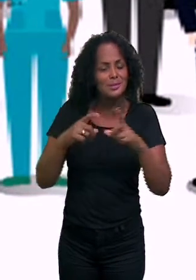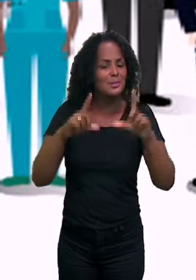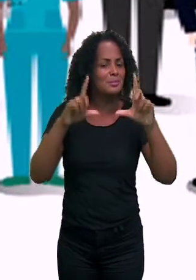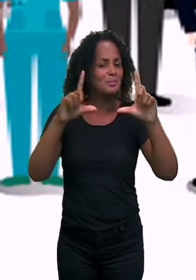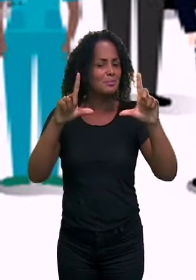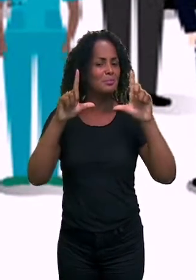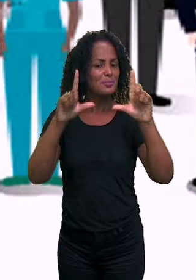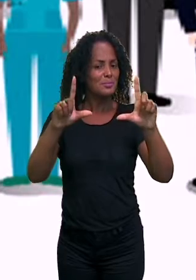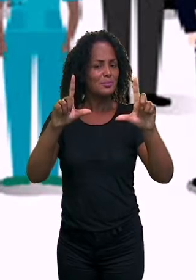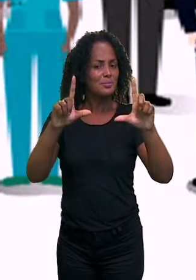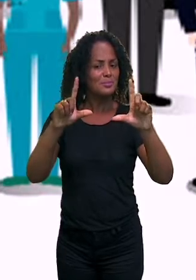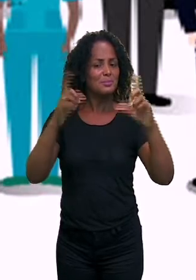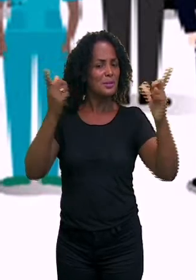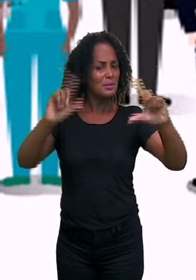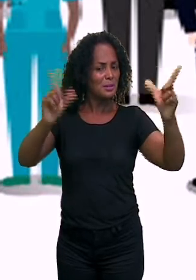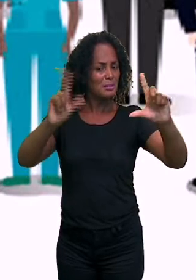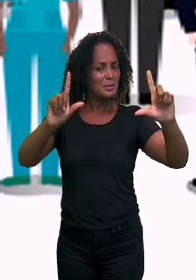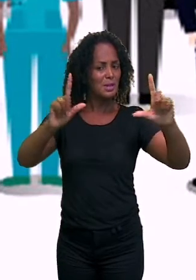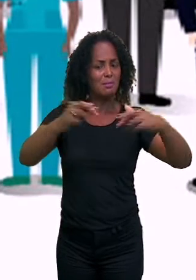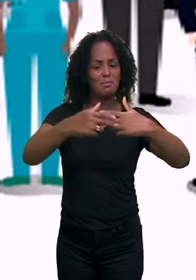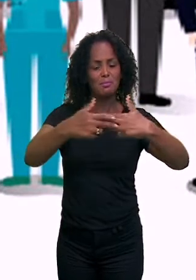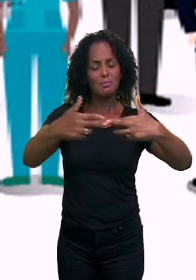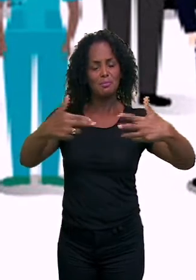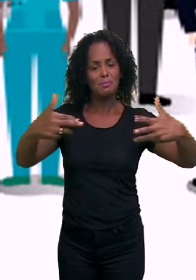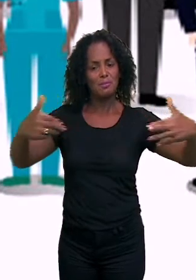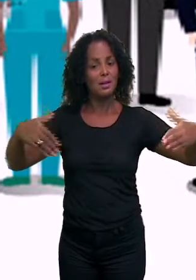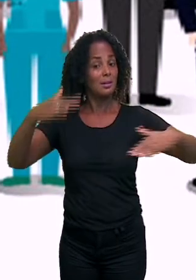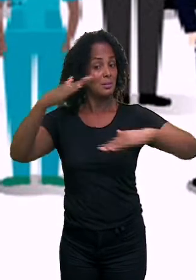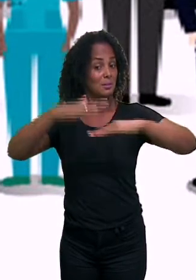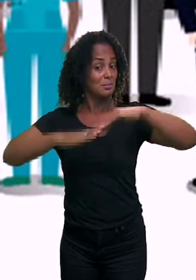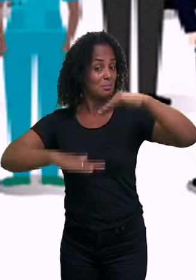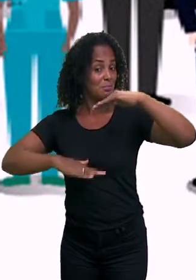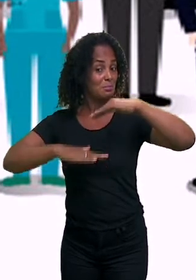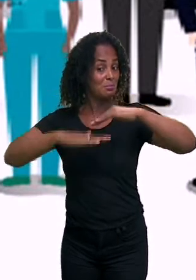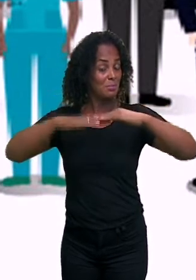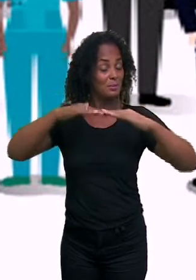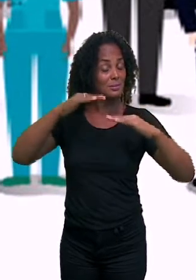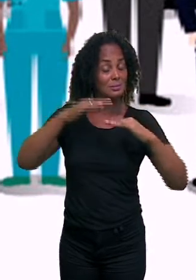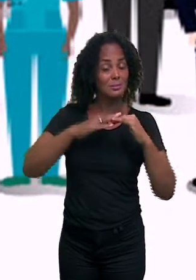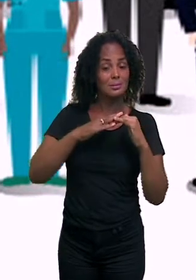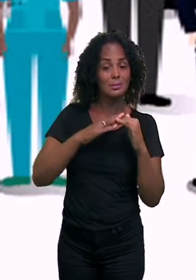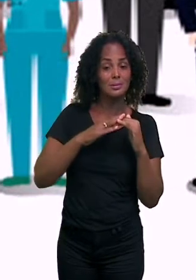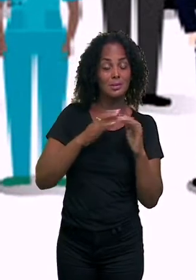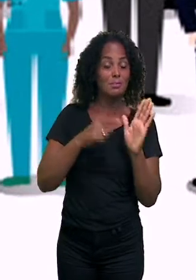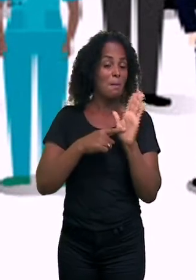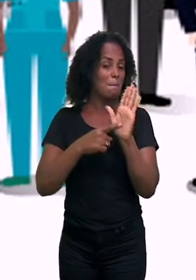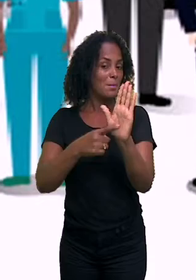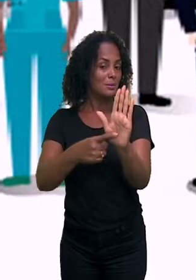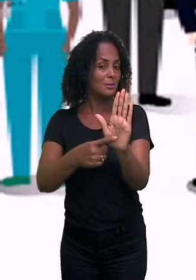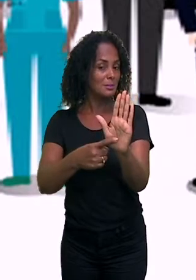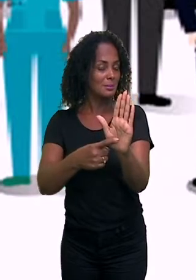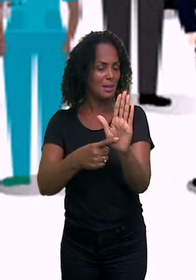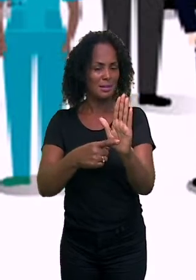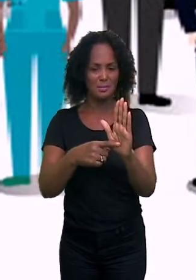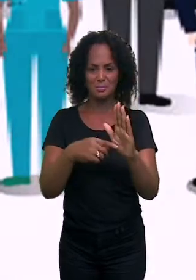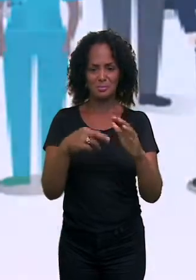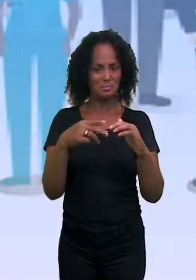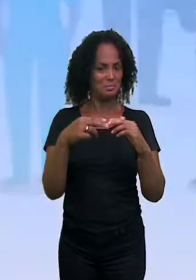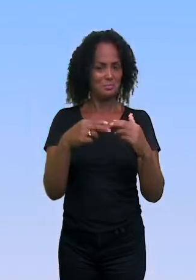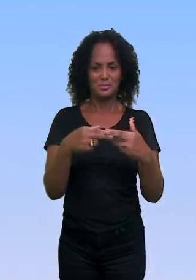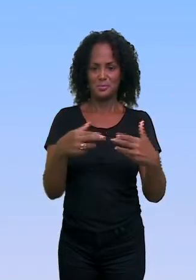várias profissões então eu vou apresentar a vocês algumas profissões em inglês Let's